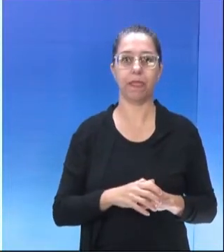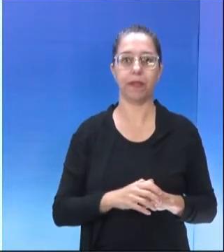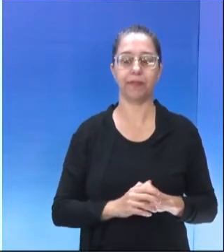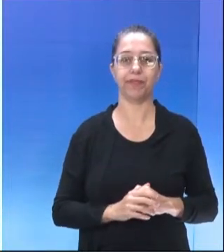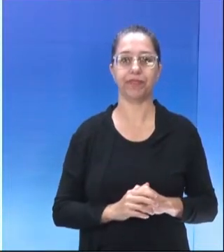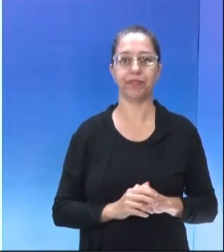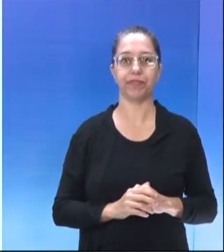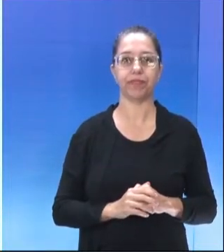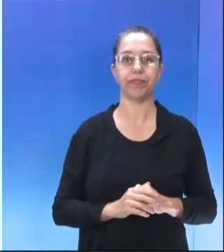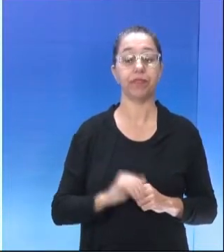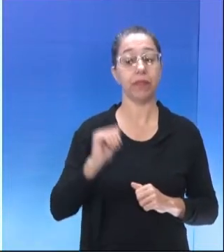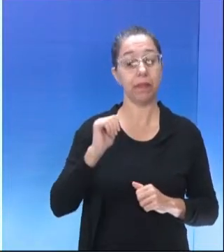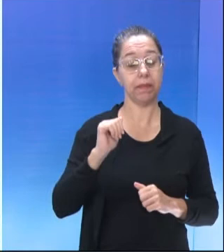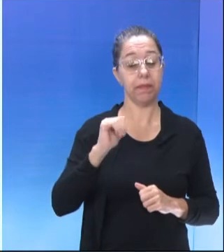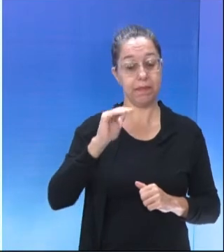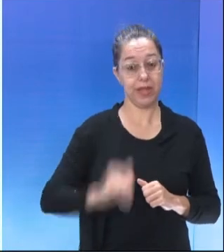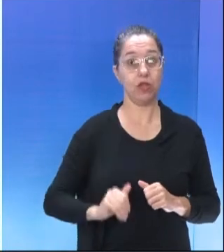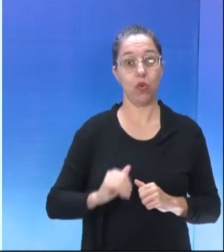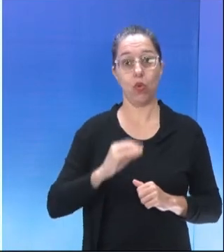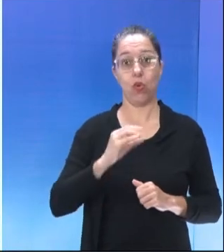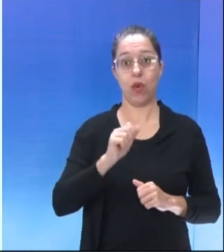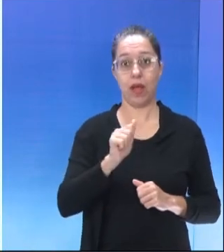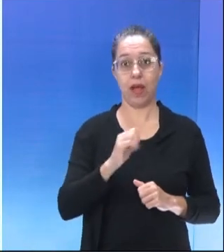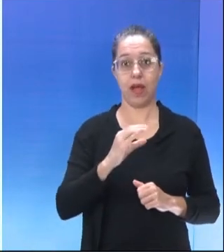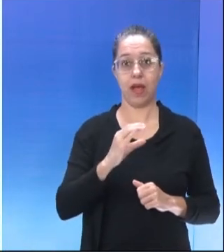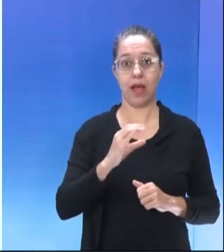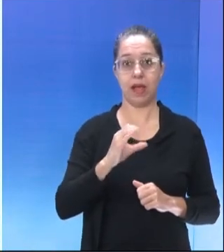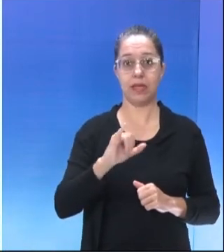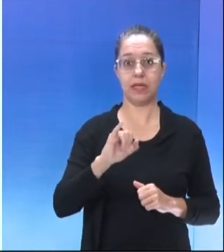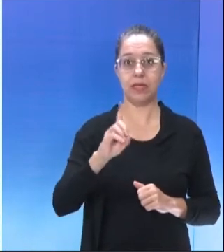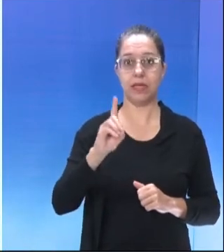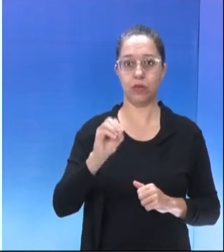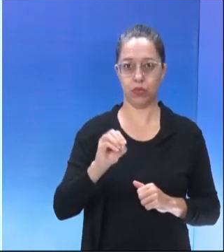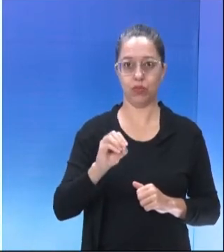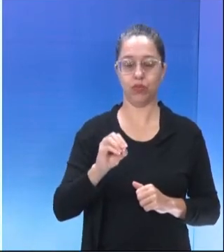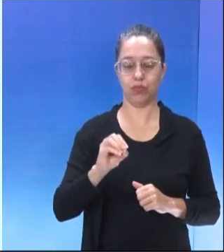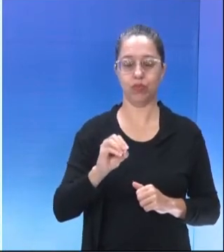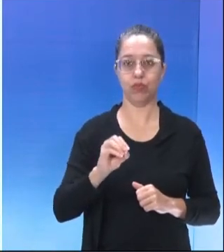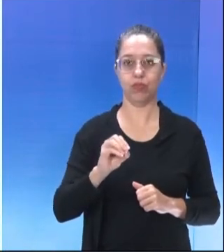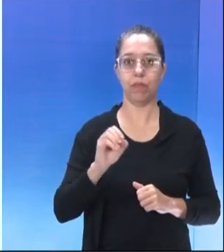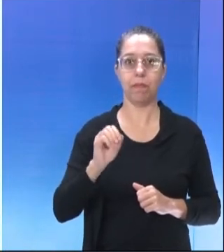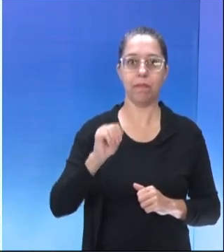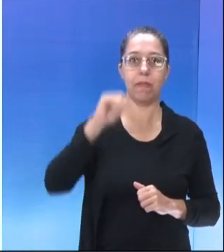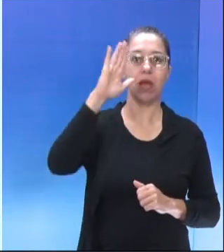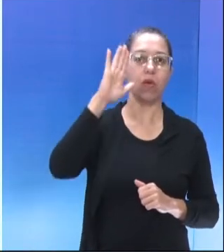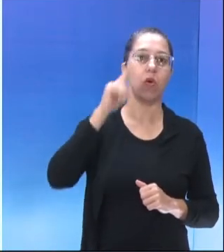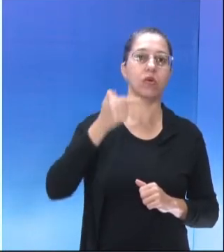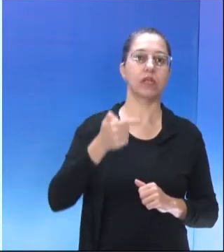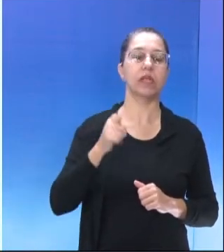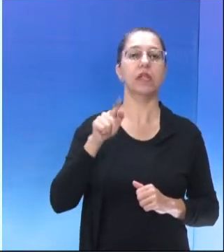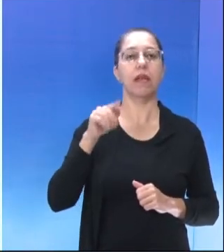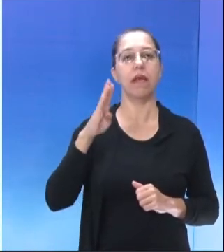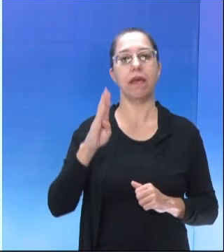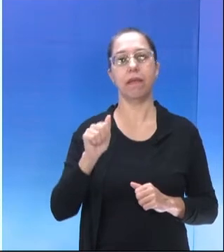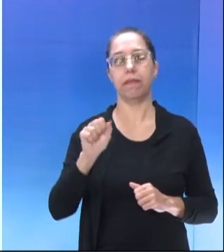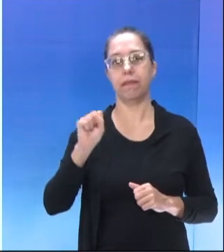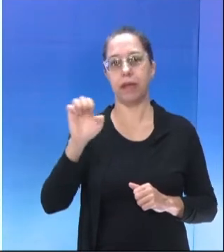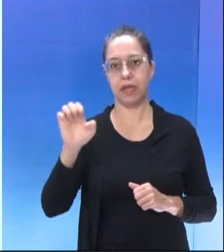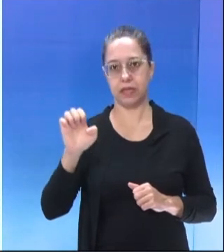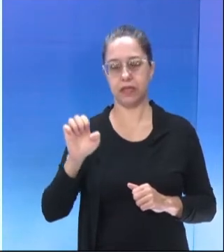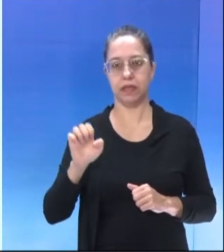fosse, aliás, se fosse menor que 7, era ácida. Como está maior que 7,